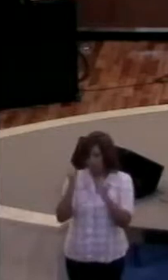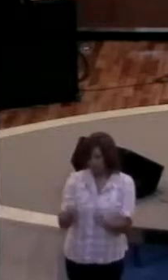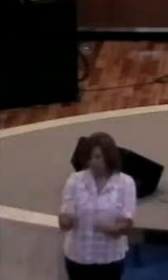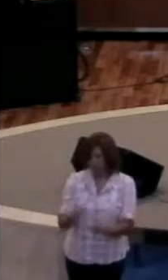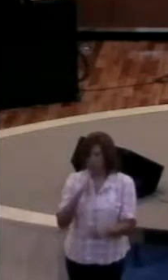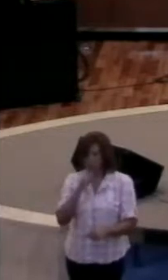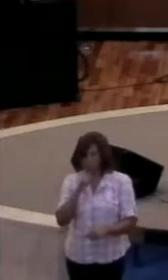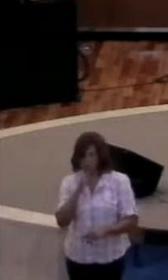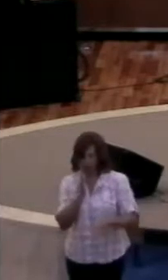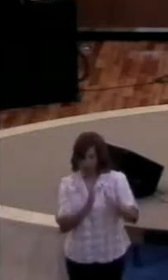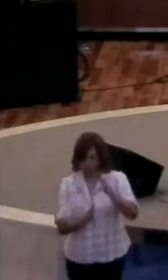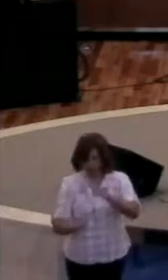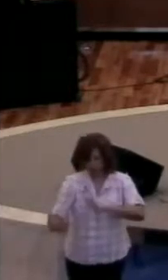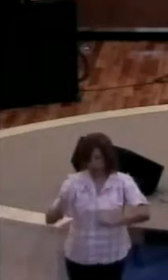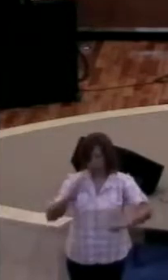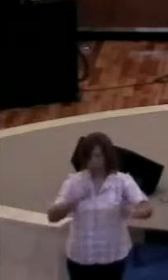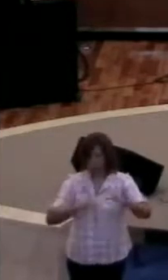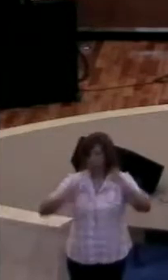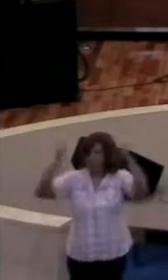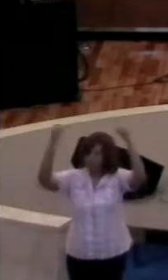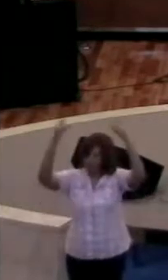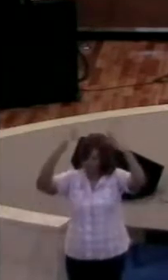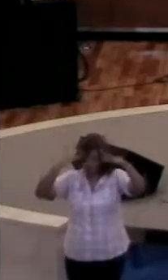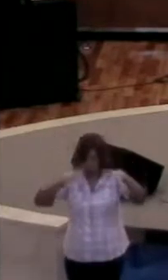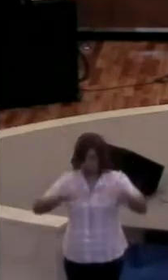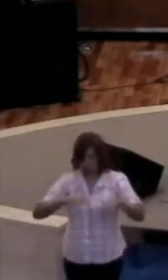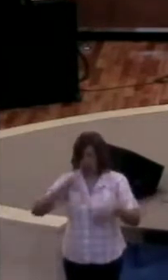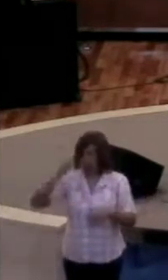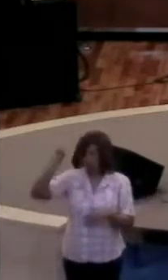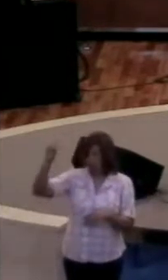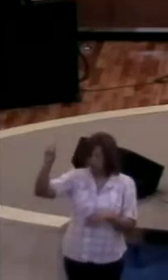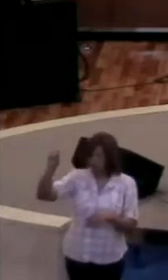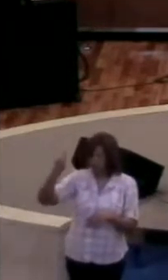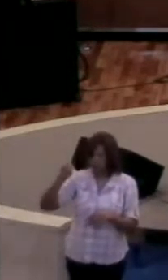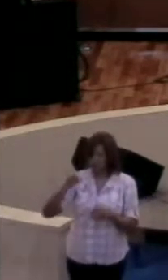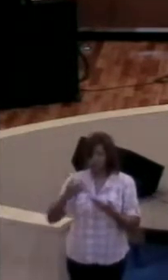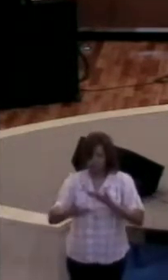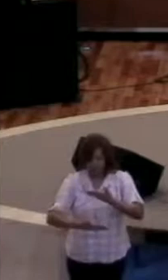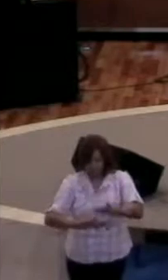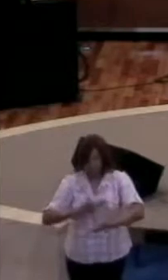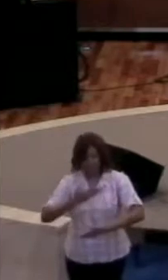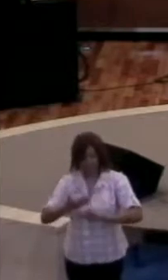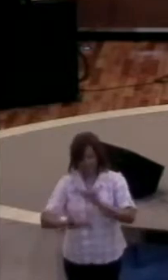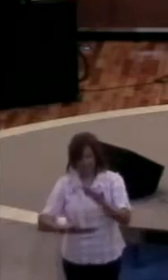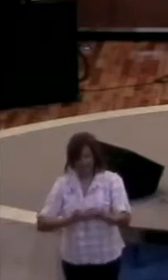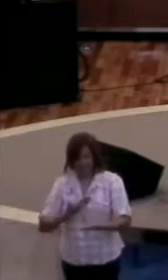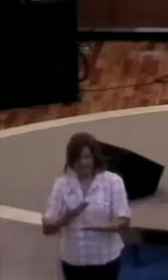o muro cair, que faz a chuva descer. Um Deus que você serve,